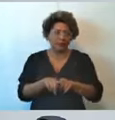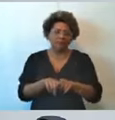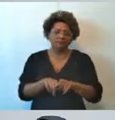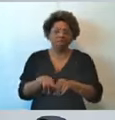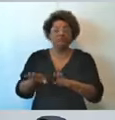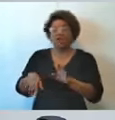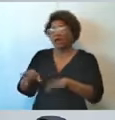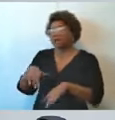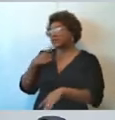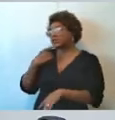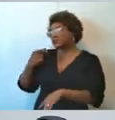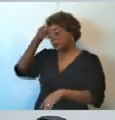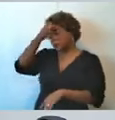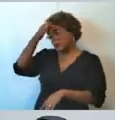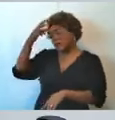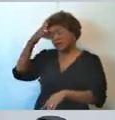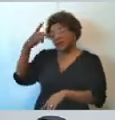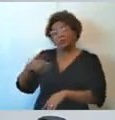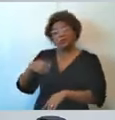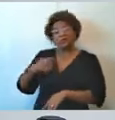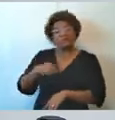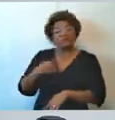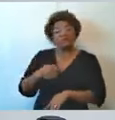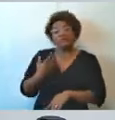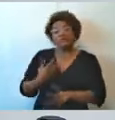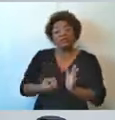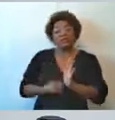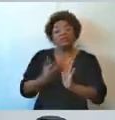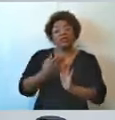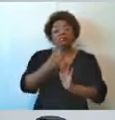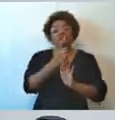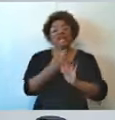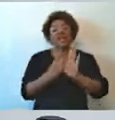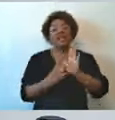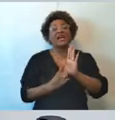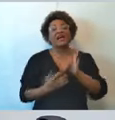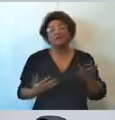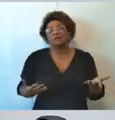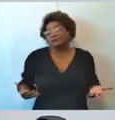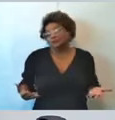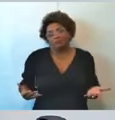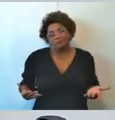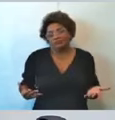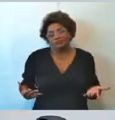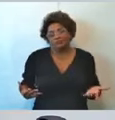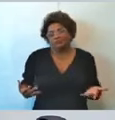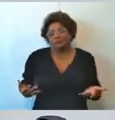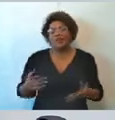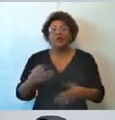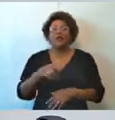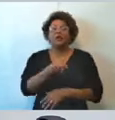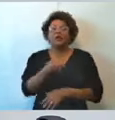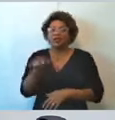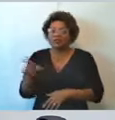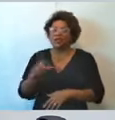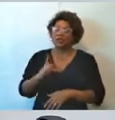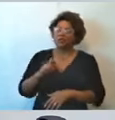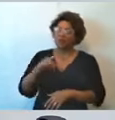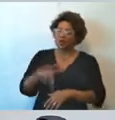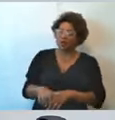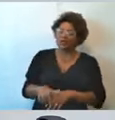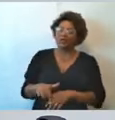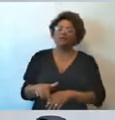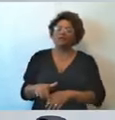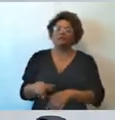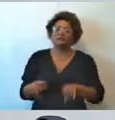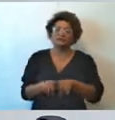está trabalhando, mesmo que não esteja legalizado, mas que use o colete, igual a Jéssica está aqui de colete, eu estou de colete. Isso aqui, querendo ou não, isso aqui no trânsito